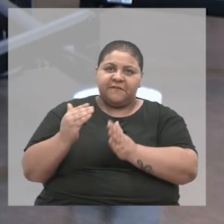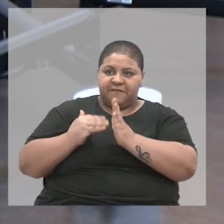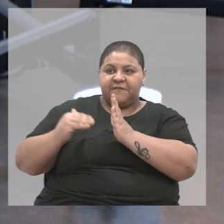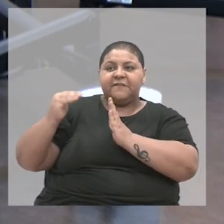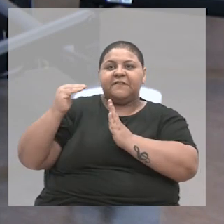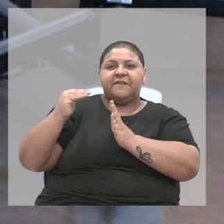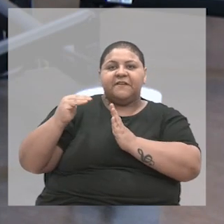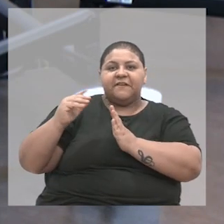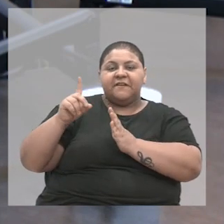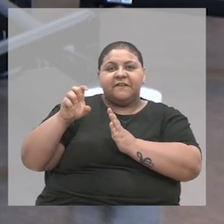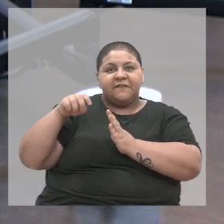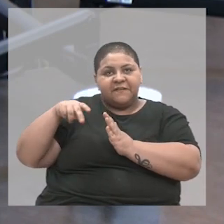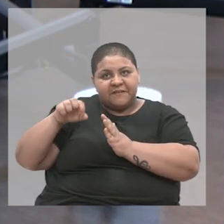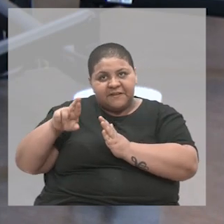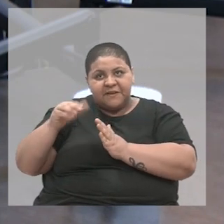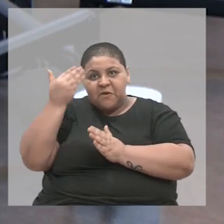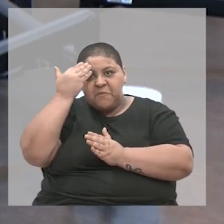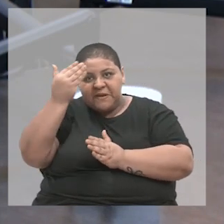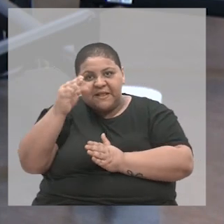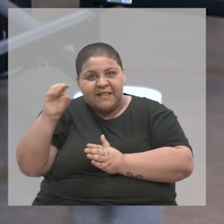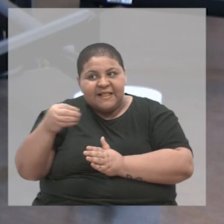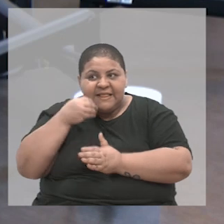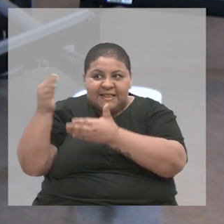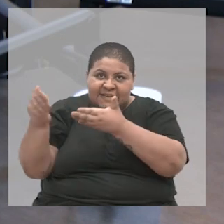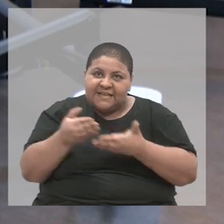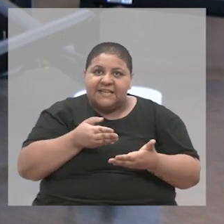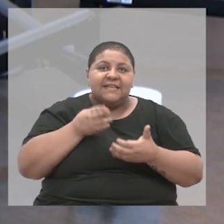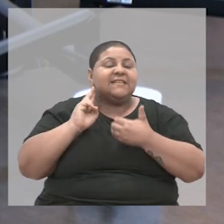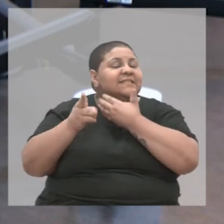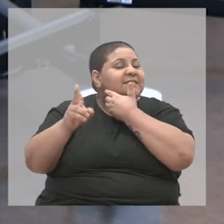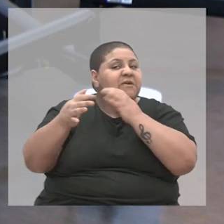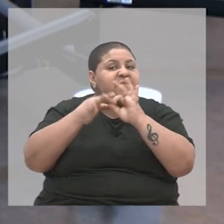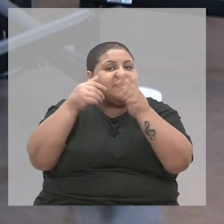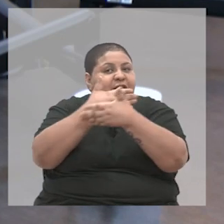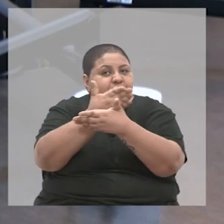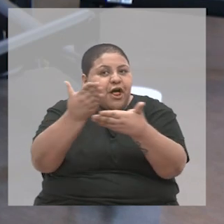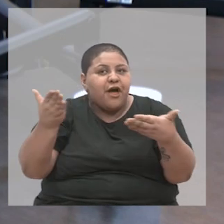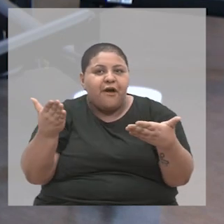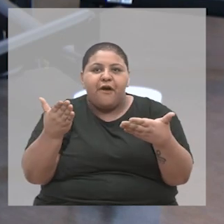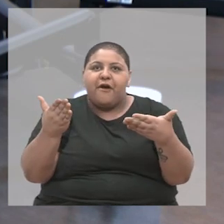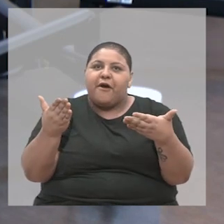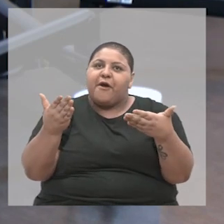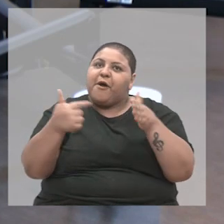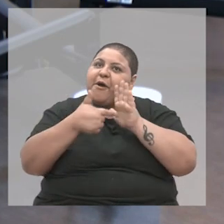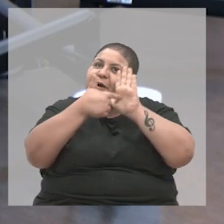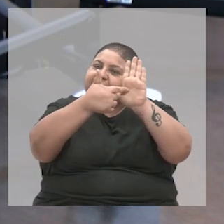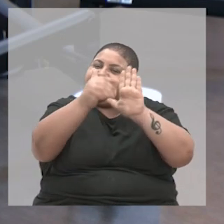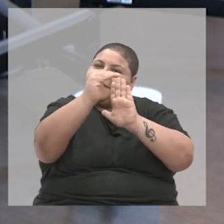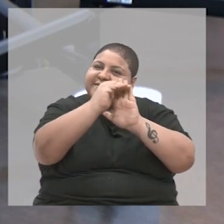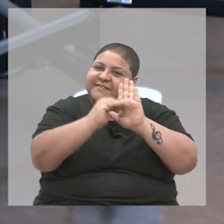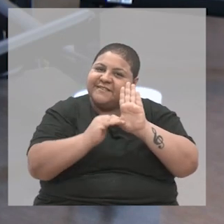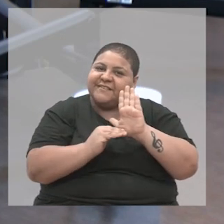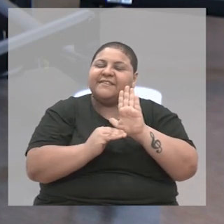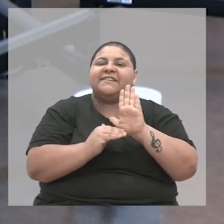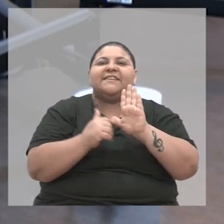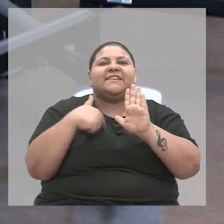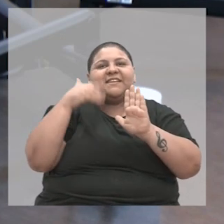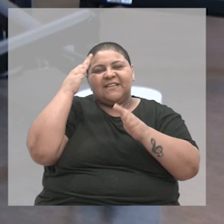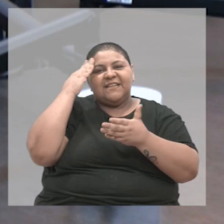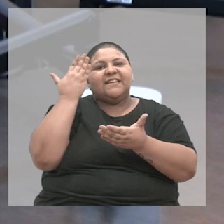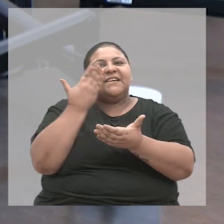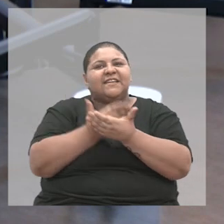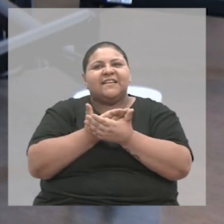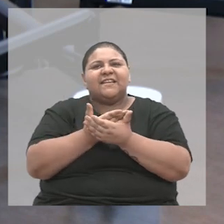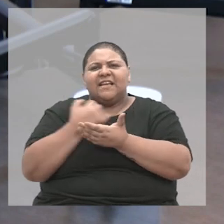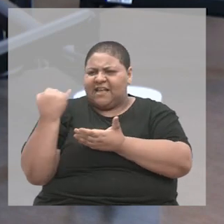Denner, acima de tudo, obrigado pela oportunidade, pelo convite, e a gente está sempre à disposição aqui para brilhantar o programa de vocês, que